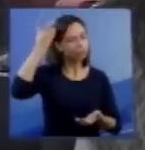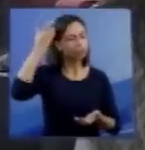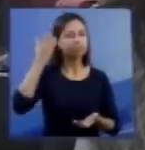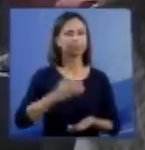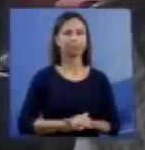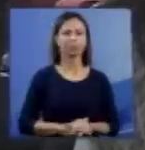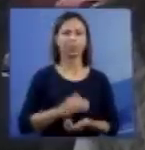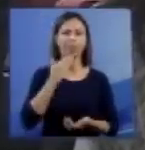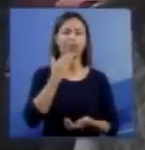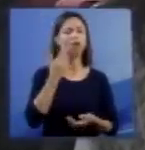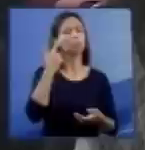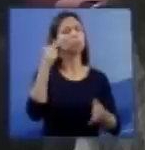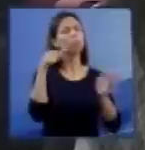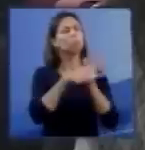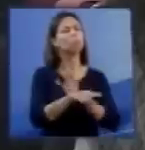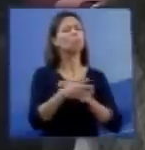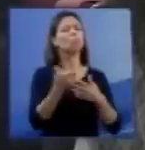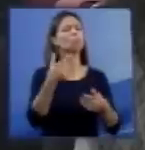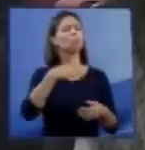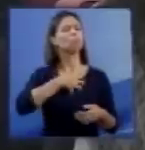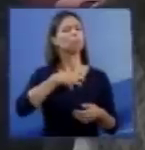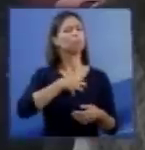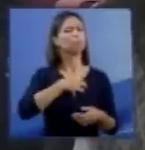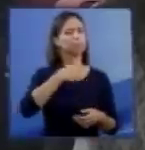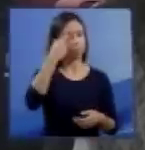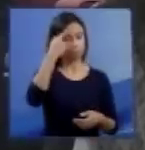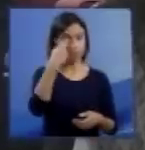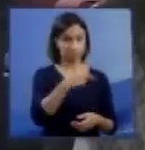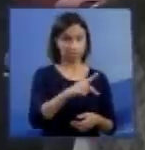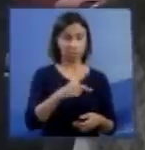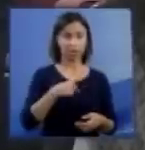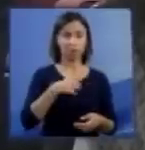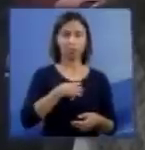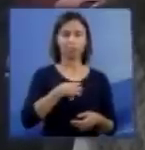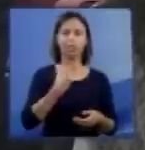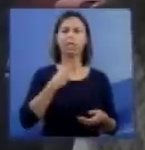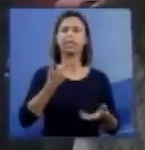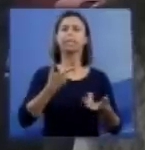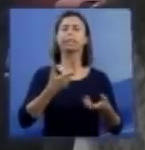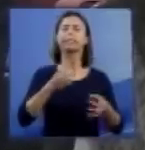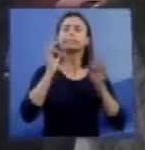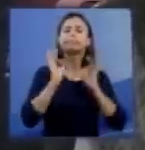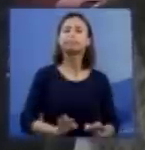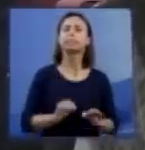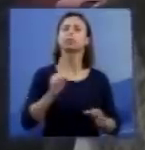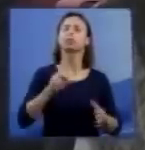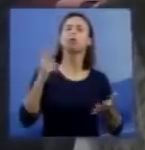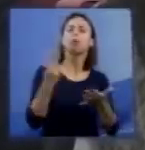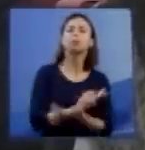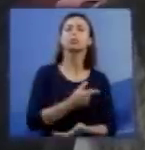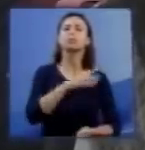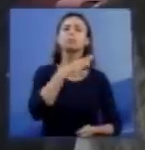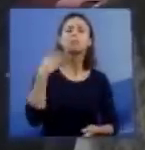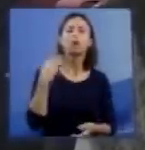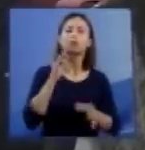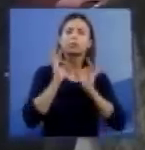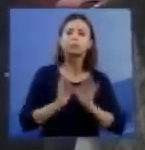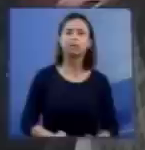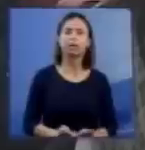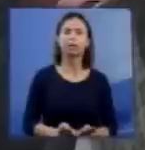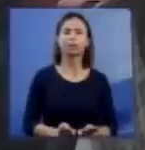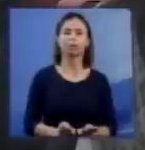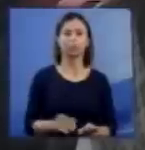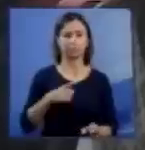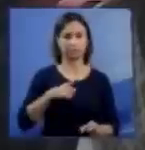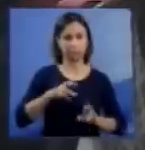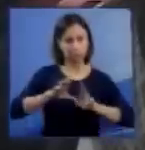vista dele o momento em que se caracteriza a morte e se ele Diverge